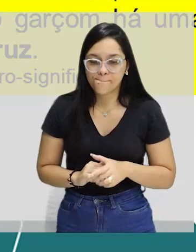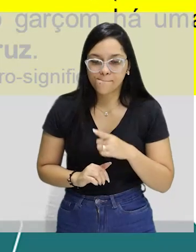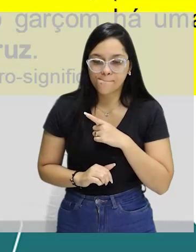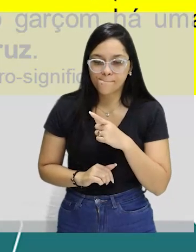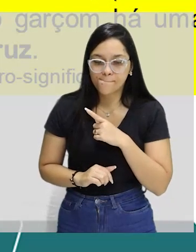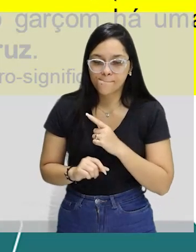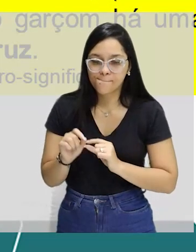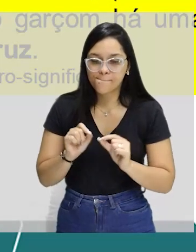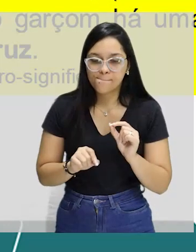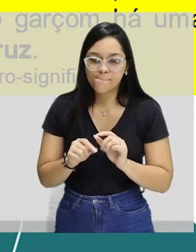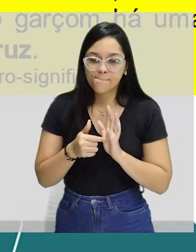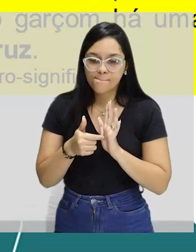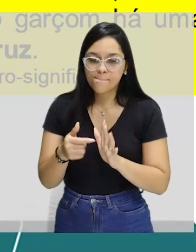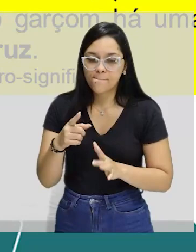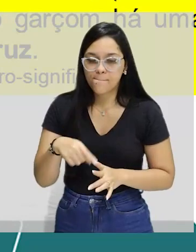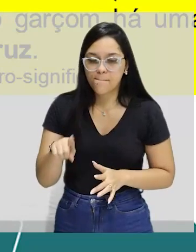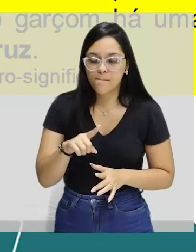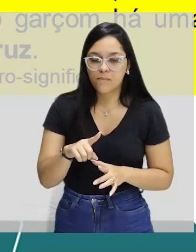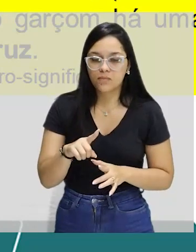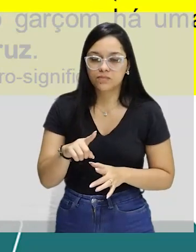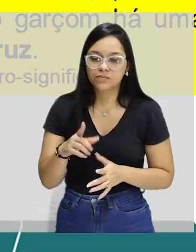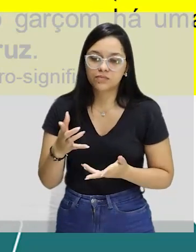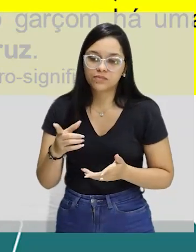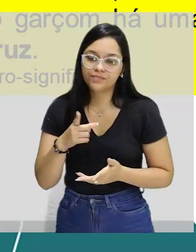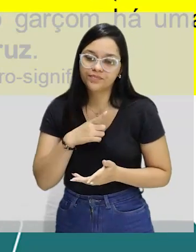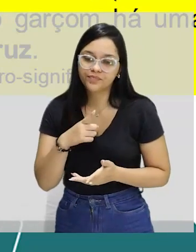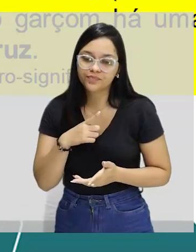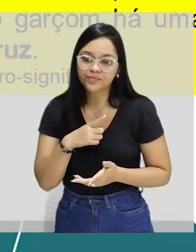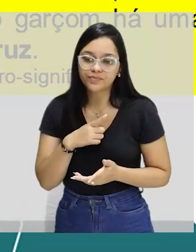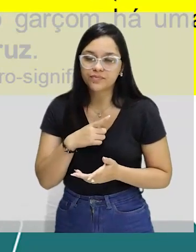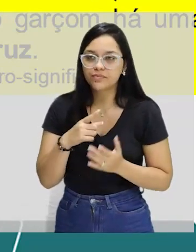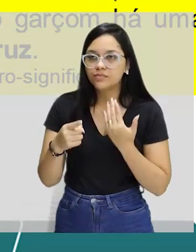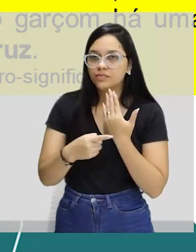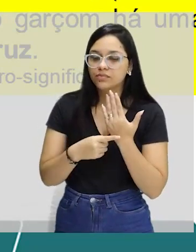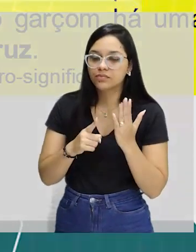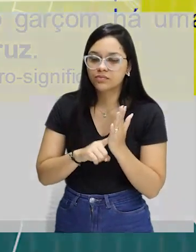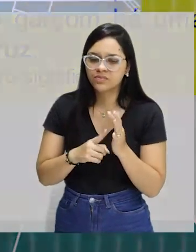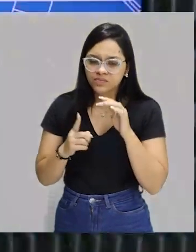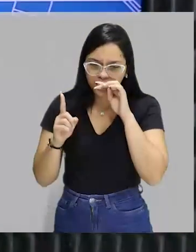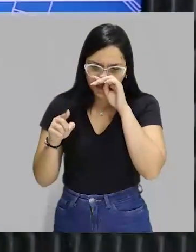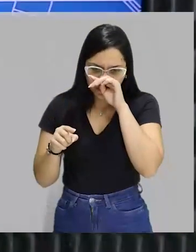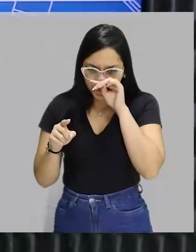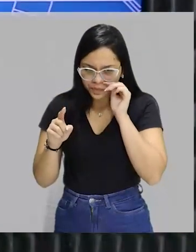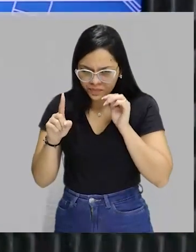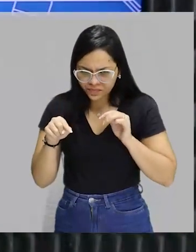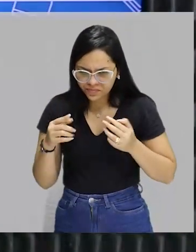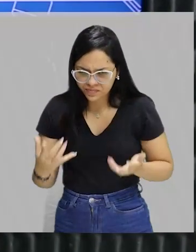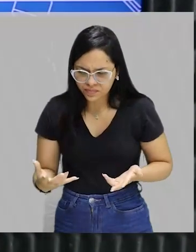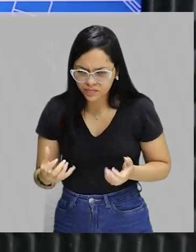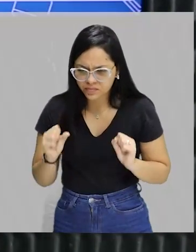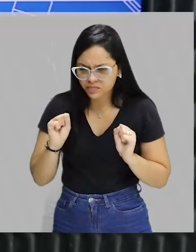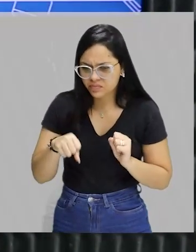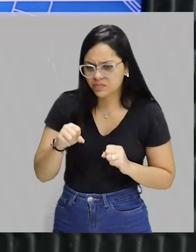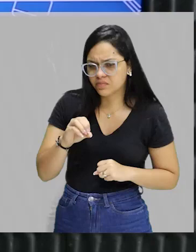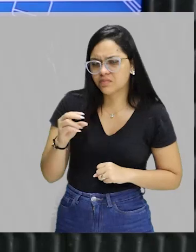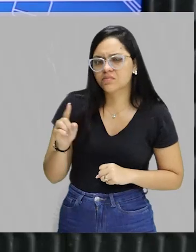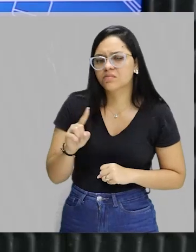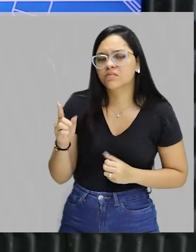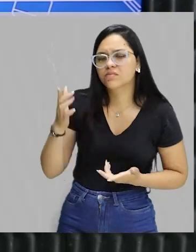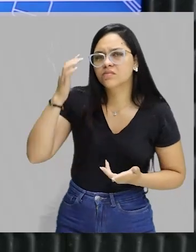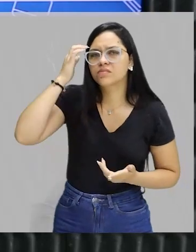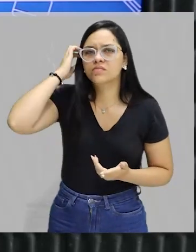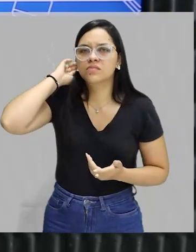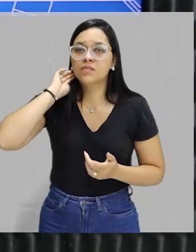cruz ao fundo, mostrar aqui vocês na janela, seria essa metáfora. Professor, será que isso é válido? Será que sim ou não?